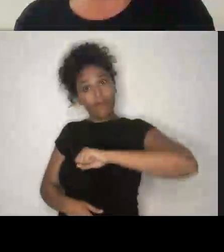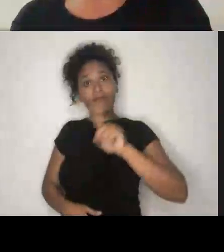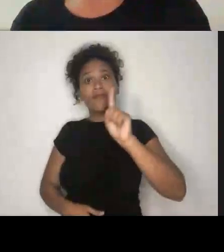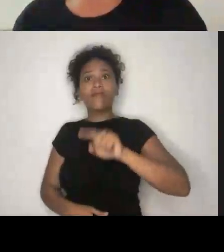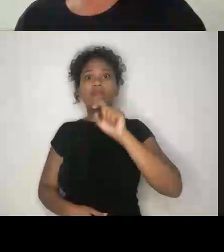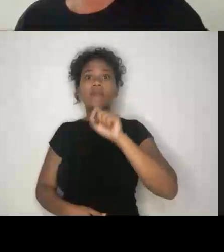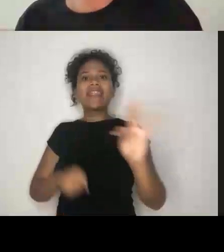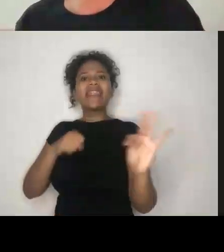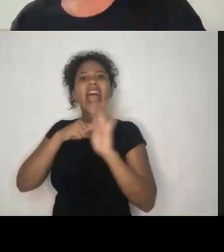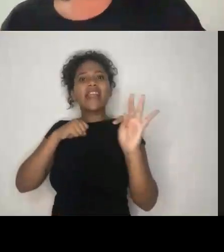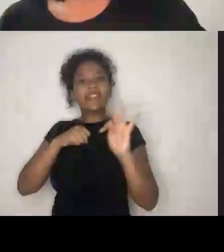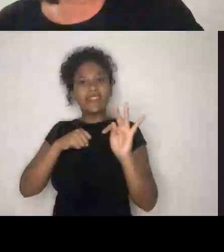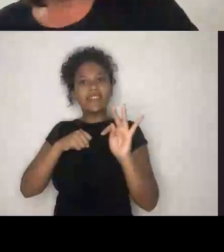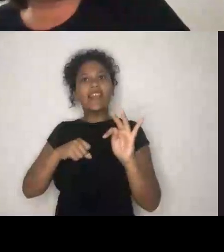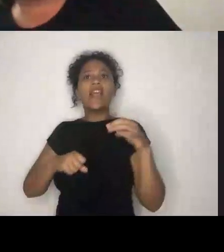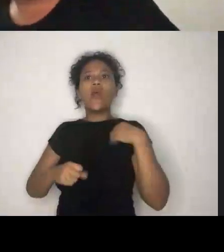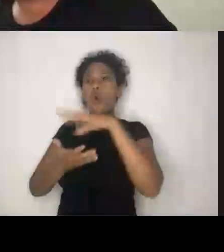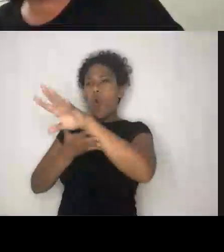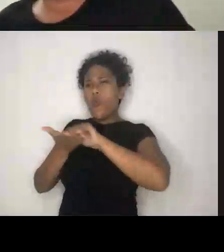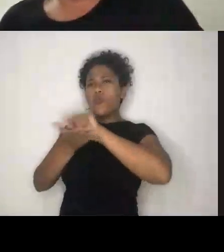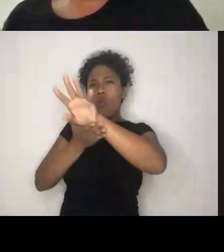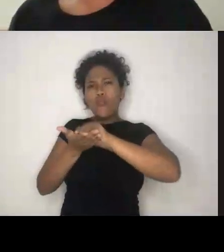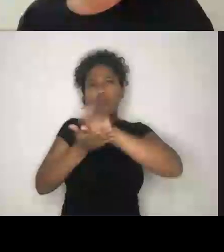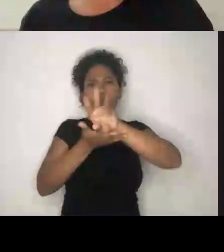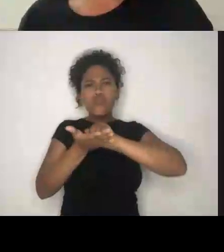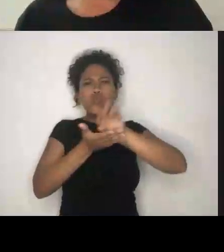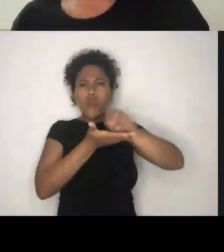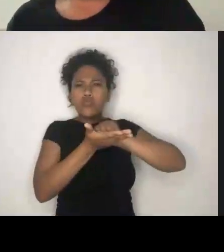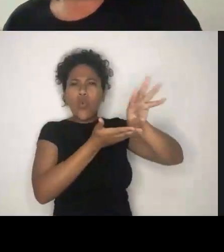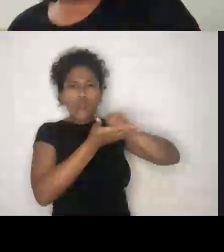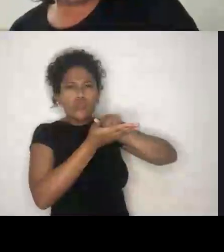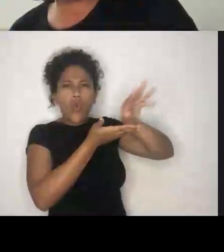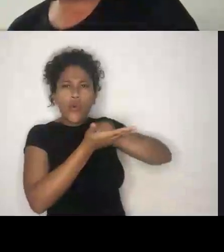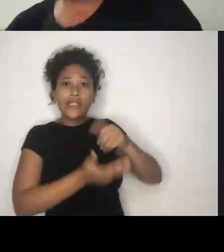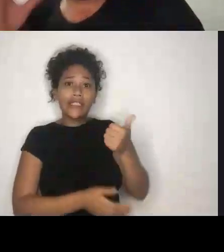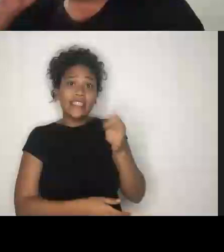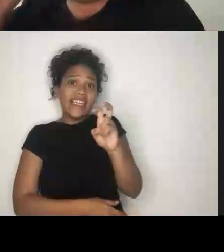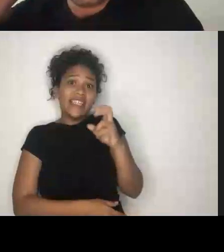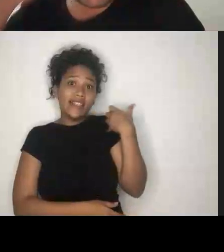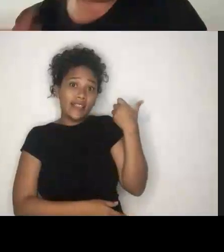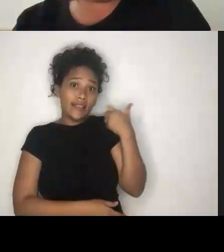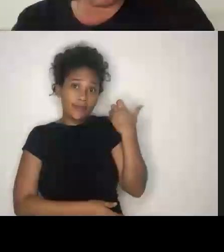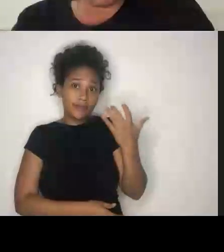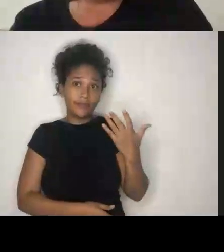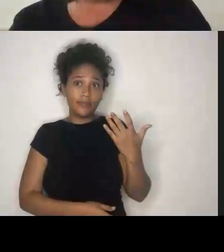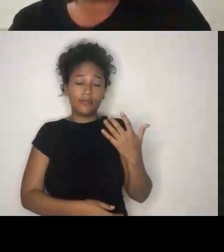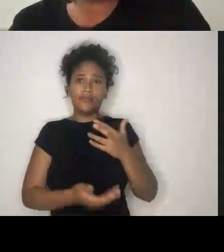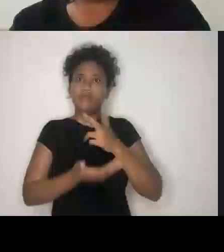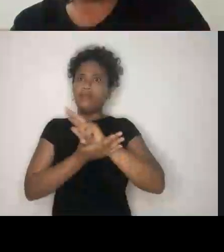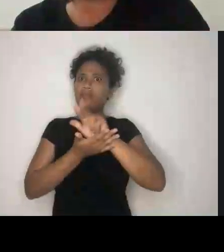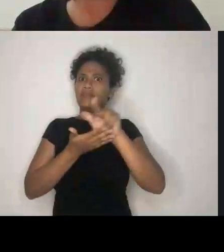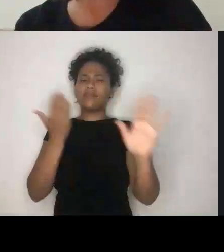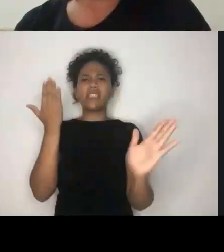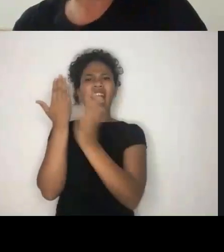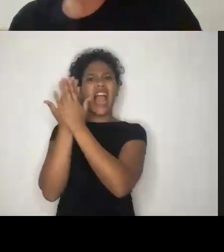técnicas que eu fui copiando história em quadrinho lá com 15 anos de idade fazendo várias capas vários